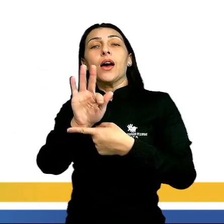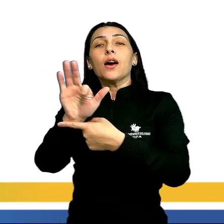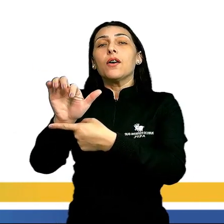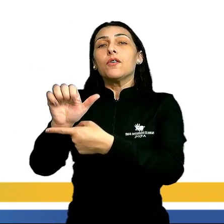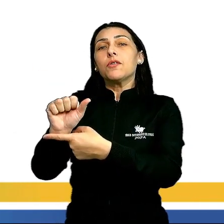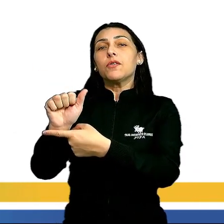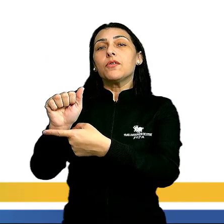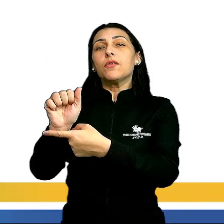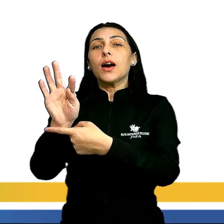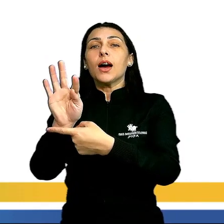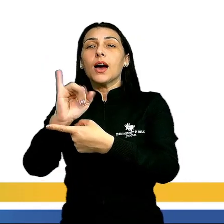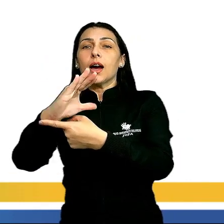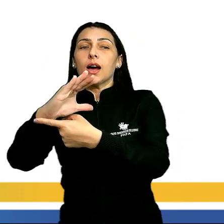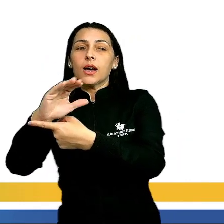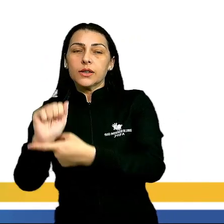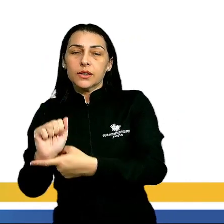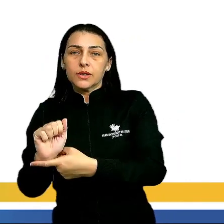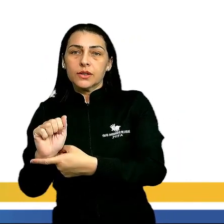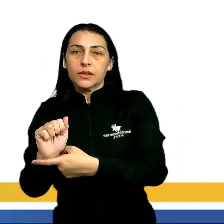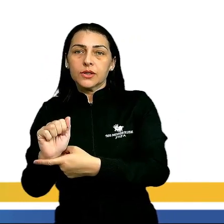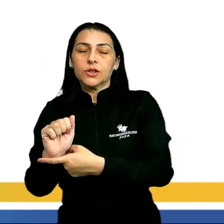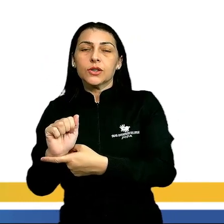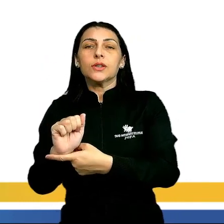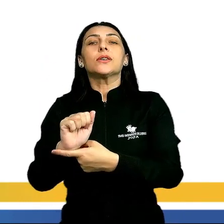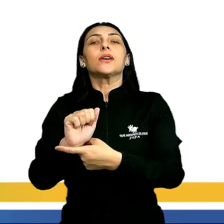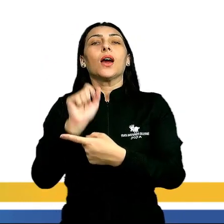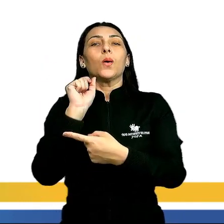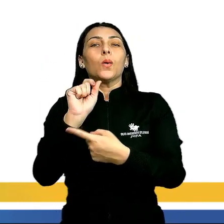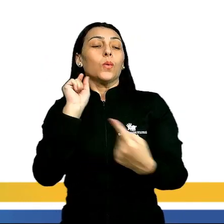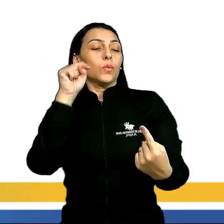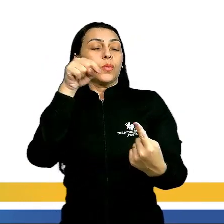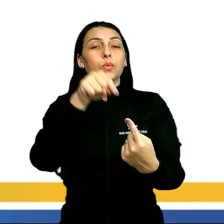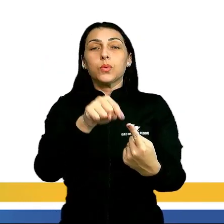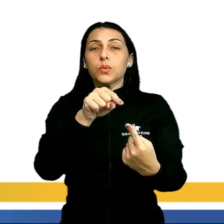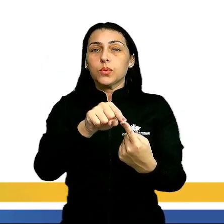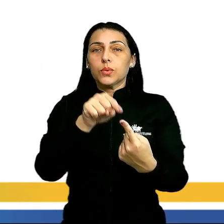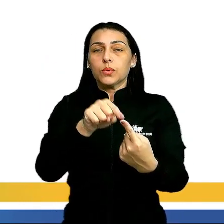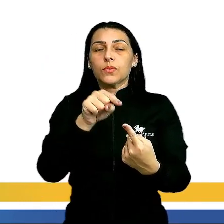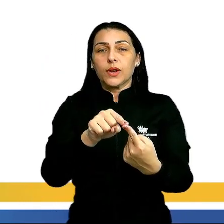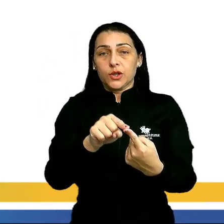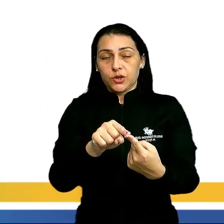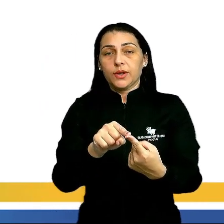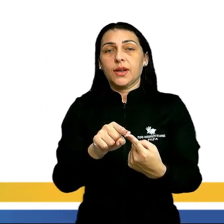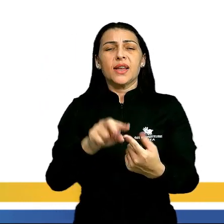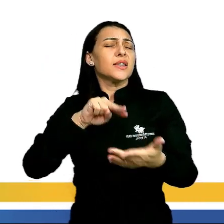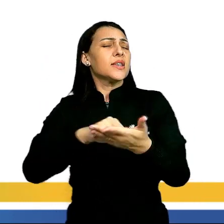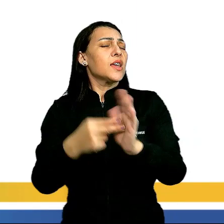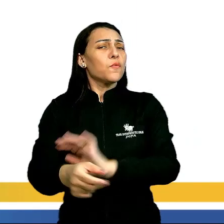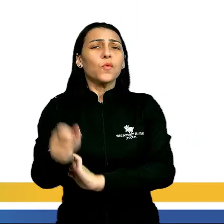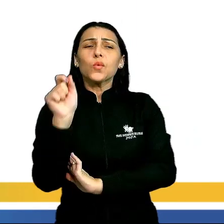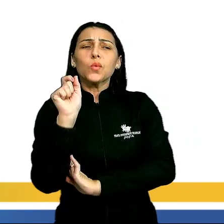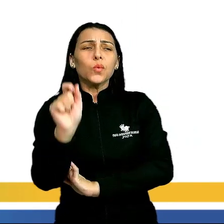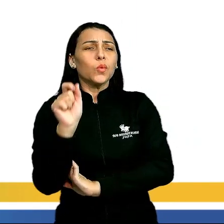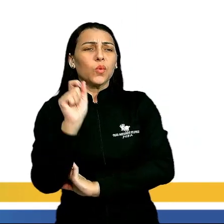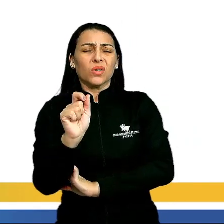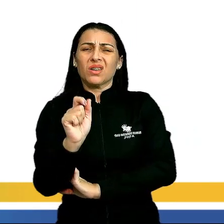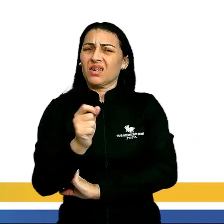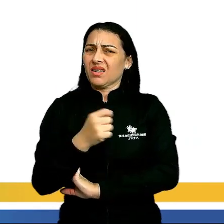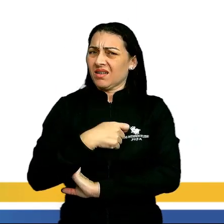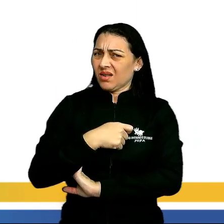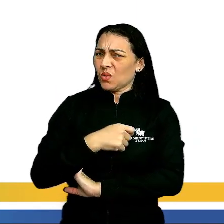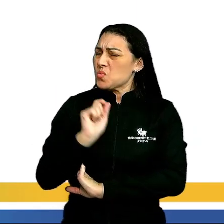linguagem, perdão, não é figura. A próxima função da linguagem, que é a função fática. Ah, professora,